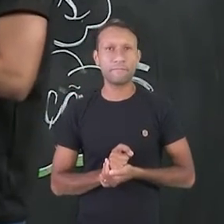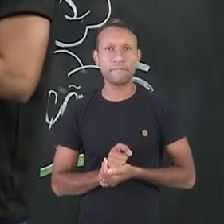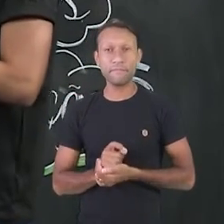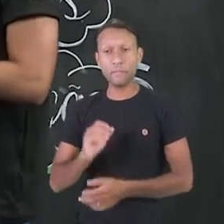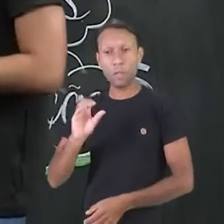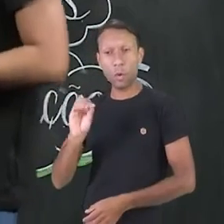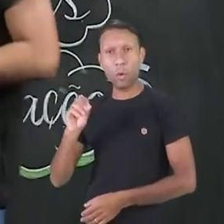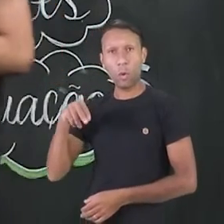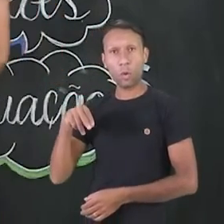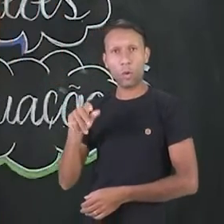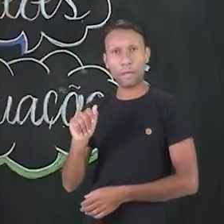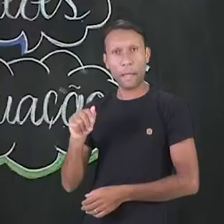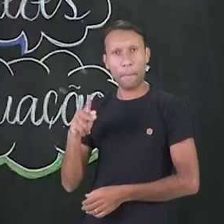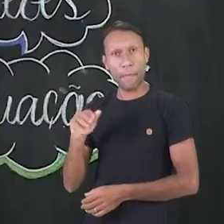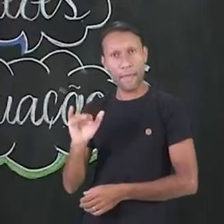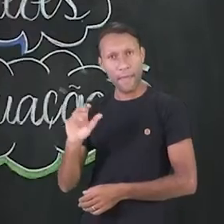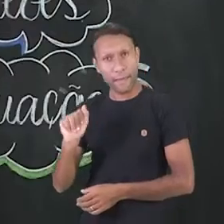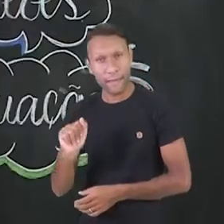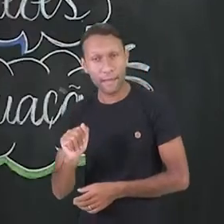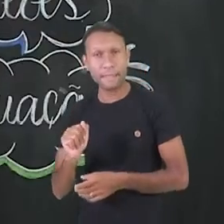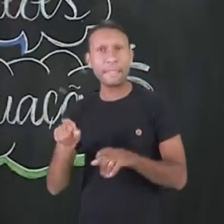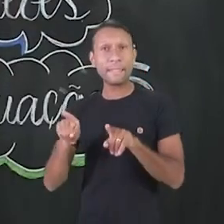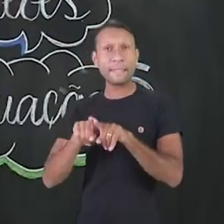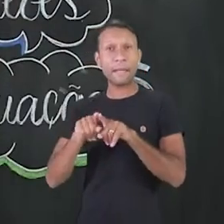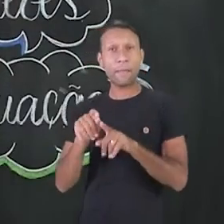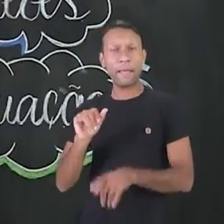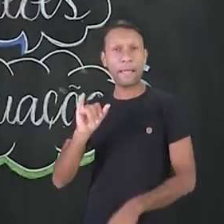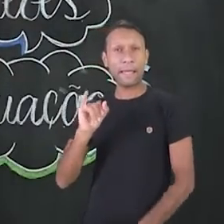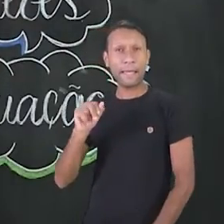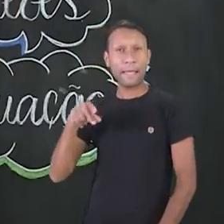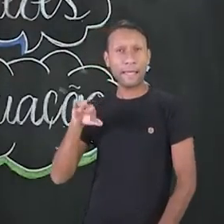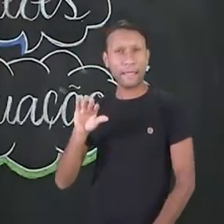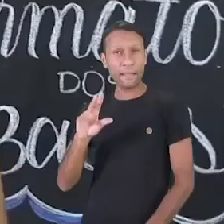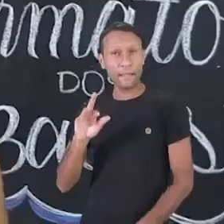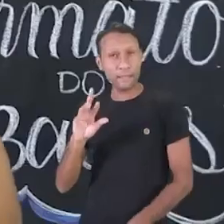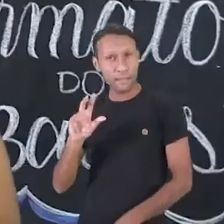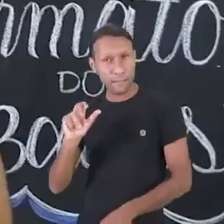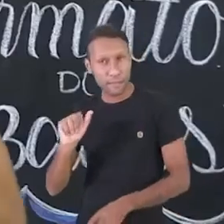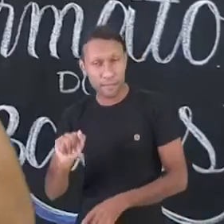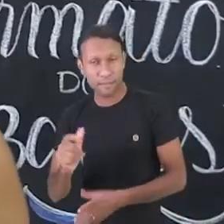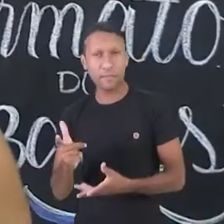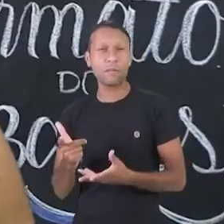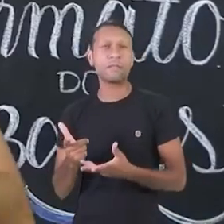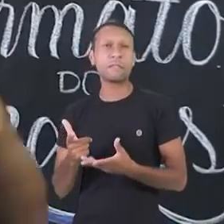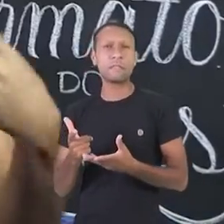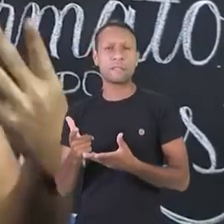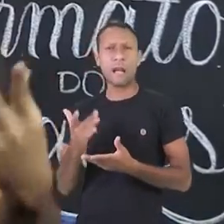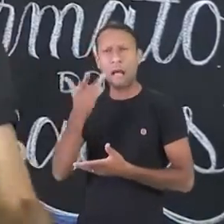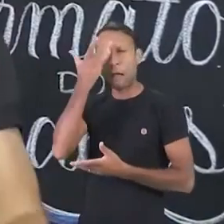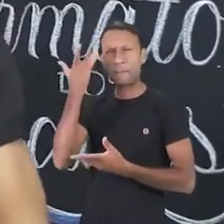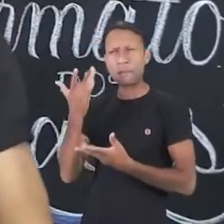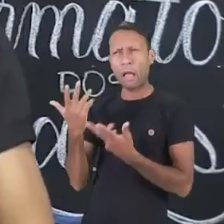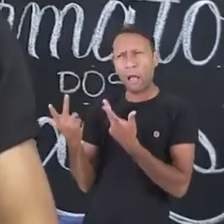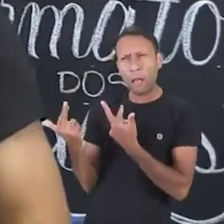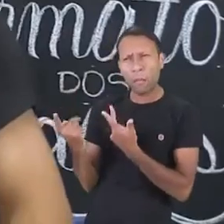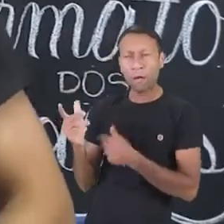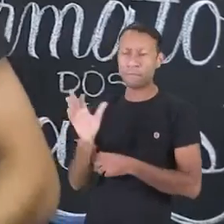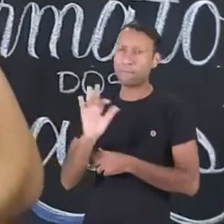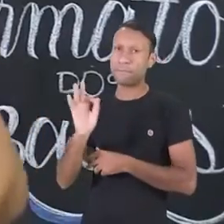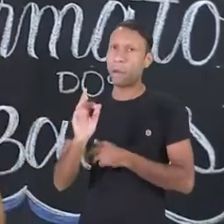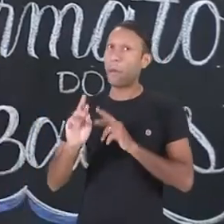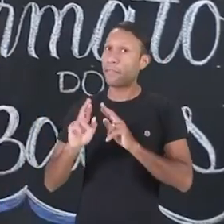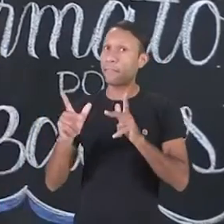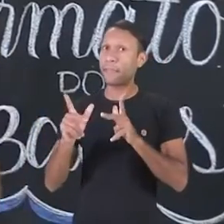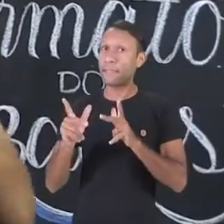as onomatopeias e as interjeições. Tem gente que acha que é a mesma coisa, não é bem assim não. As interjeições são aquelas indicações de emoções,